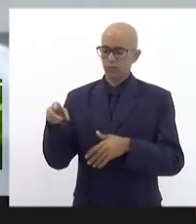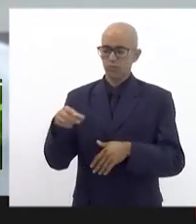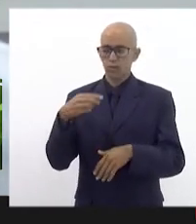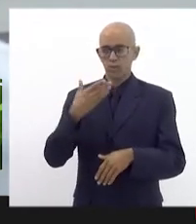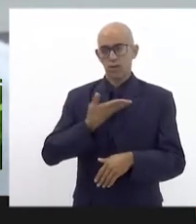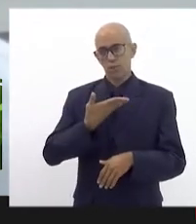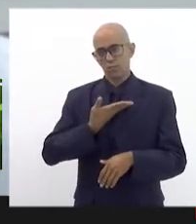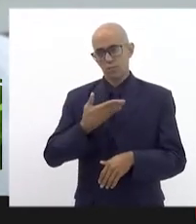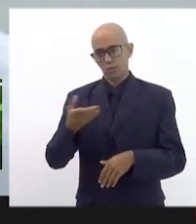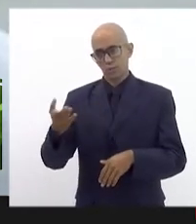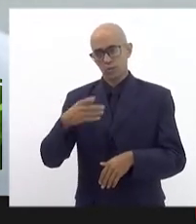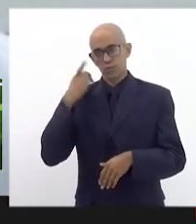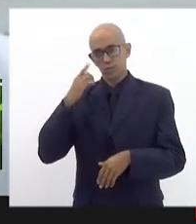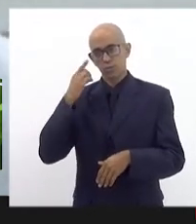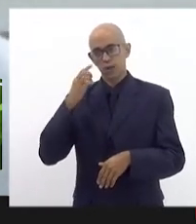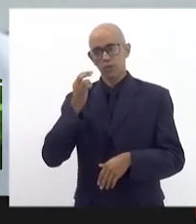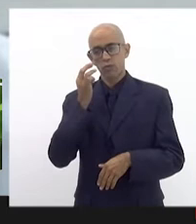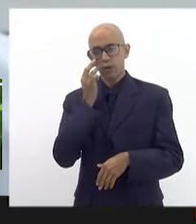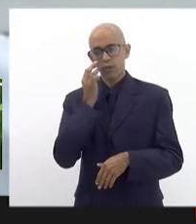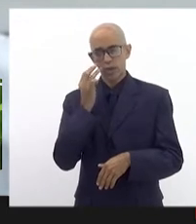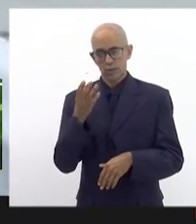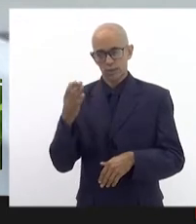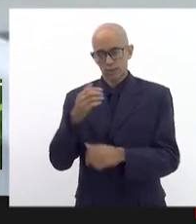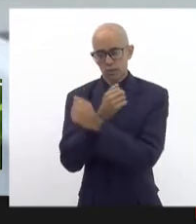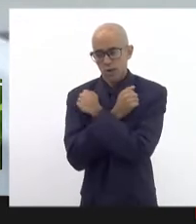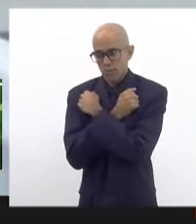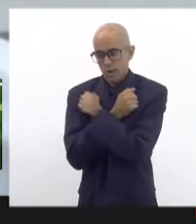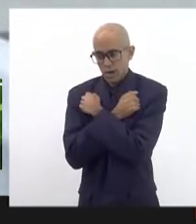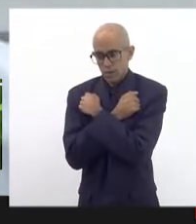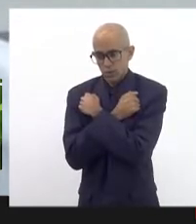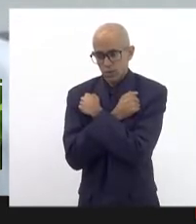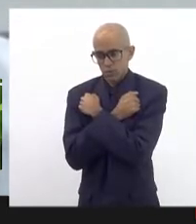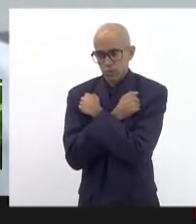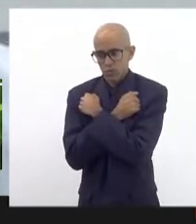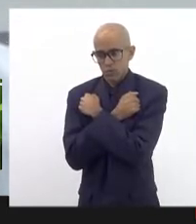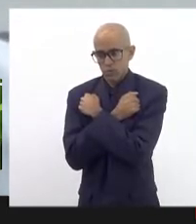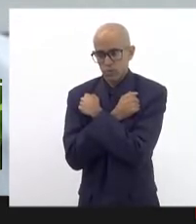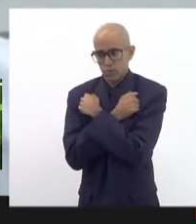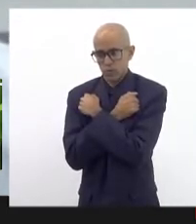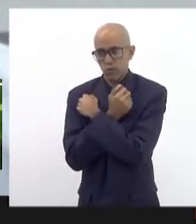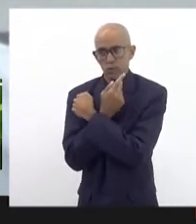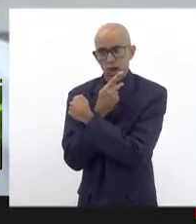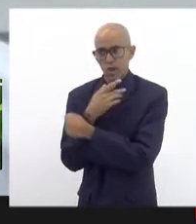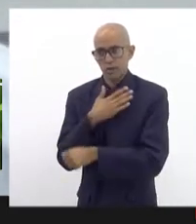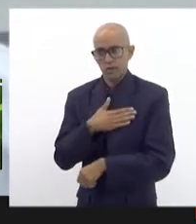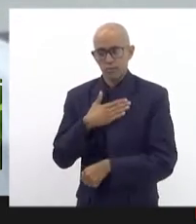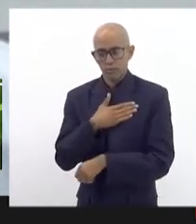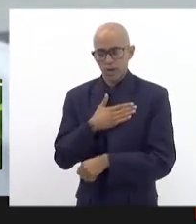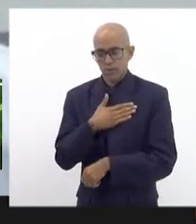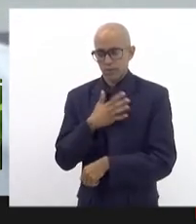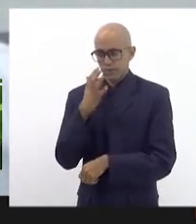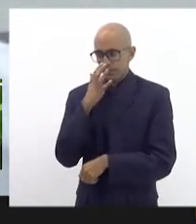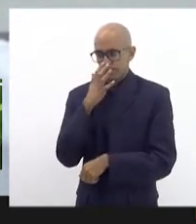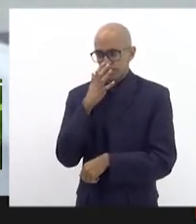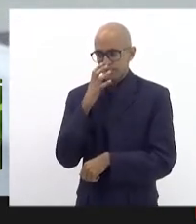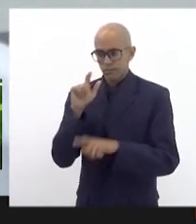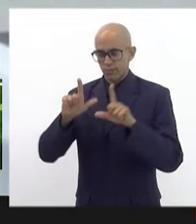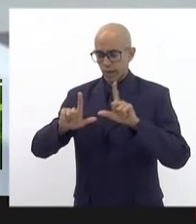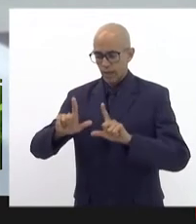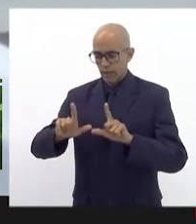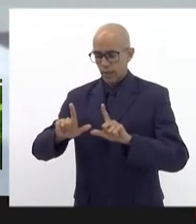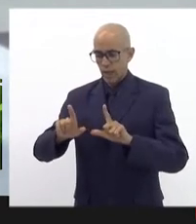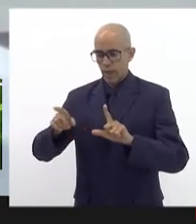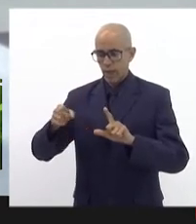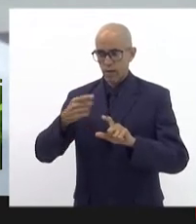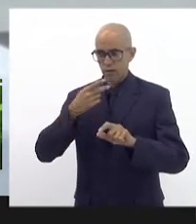companheiro deputado Valdec. Um grande abraço ao Panceira, que eu tenho muito prazer em assisti-lo aqui pela telinha, e dizer que ele